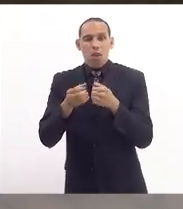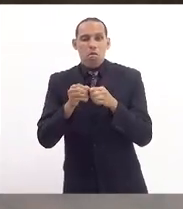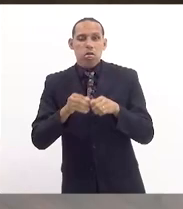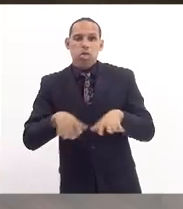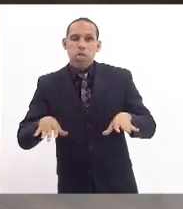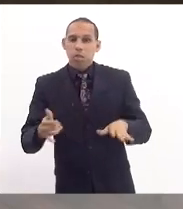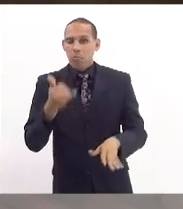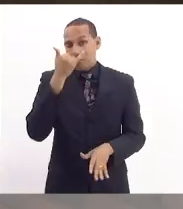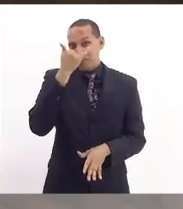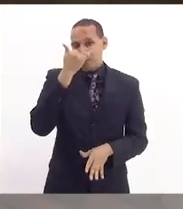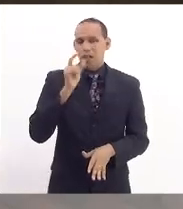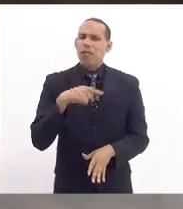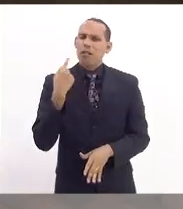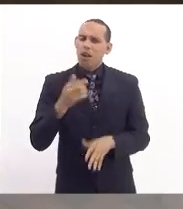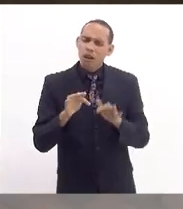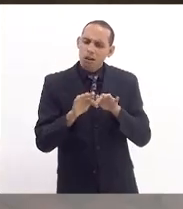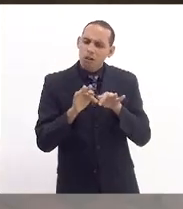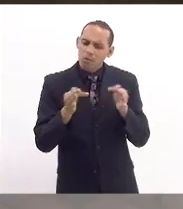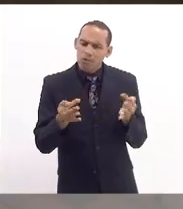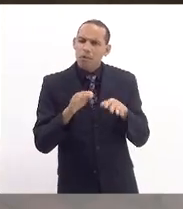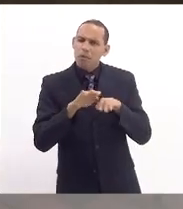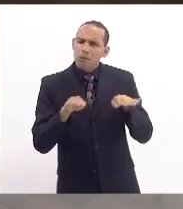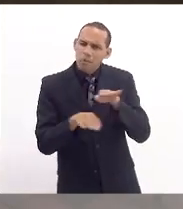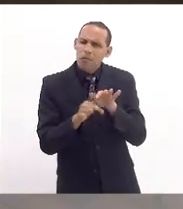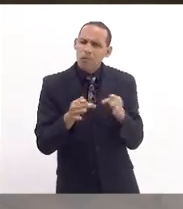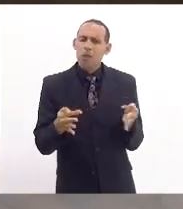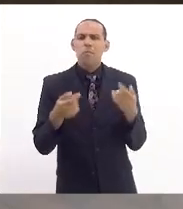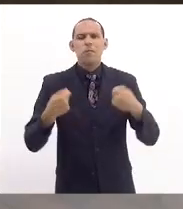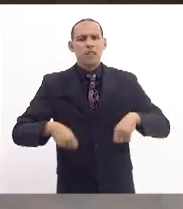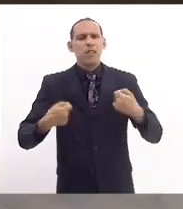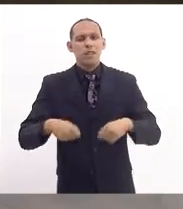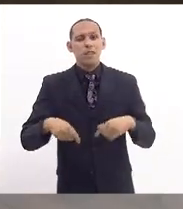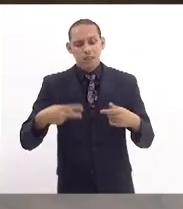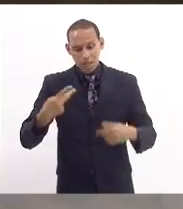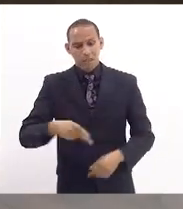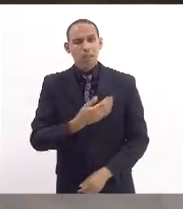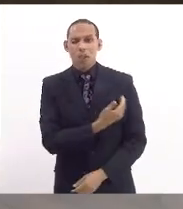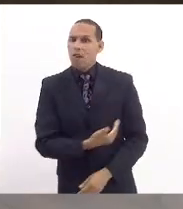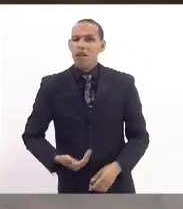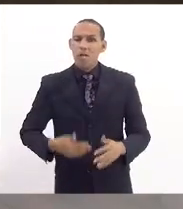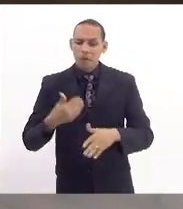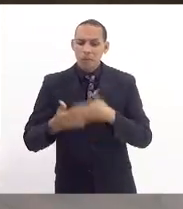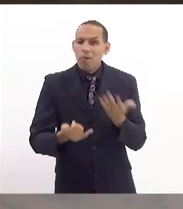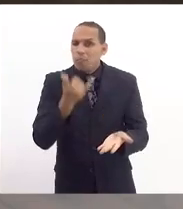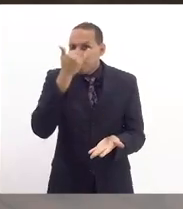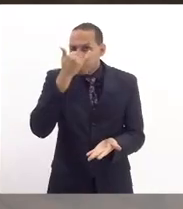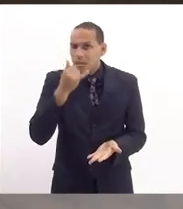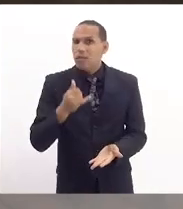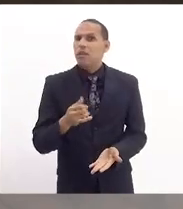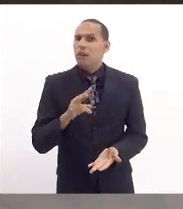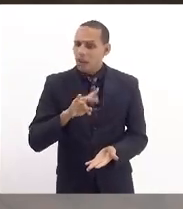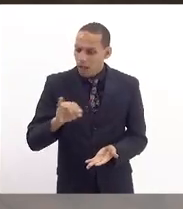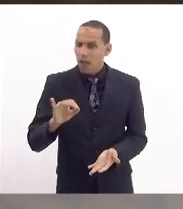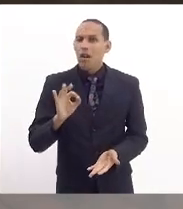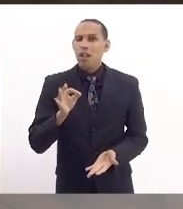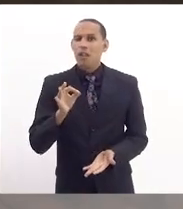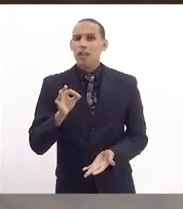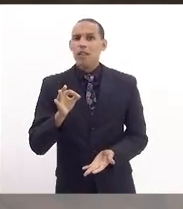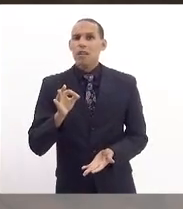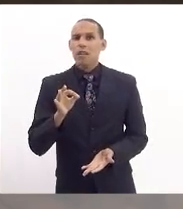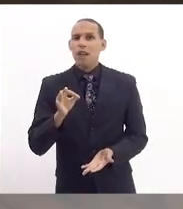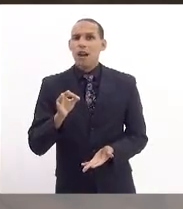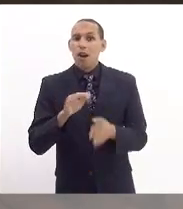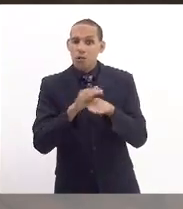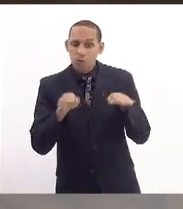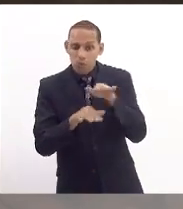e a gente precisa de mais humildade no governo do estado em algum momento a ruína vem a humildade precede a honra EA